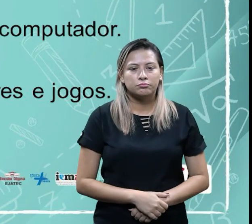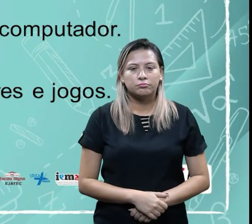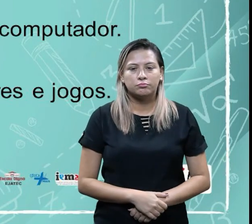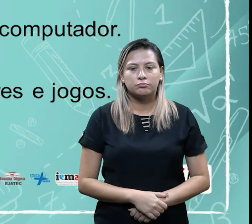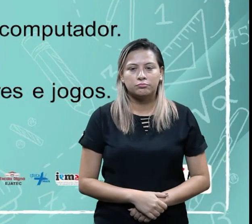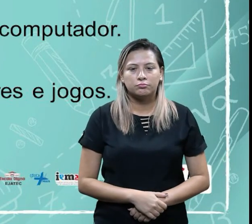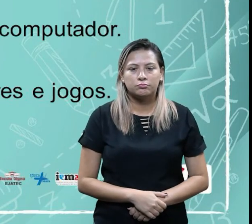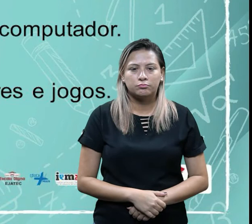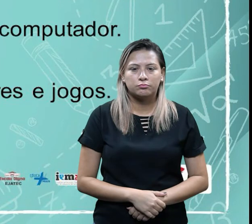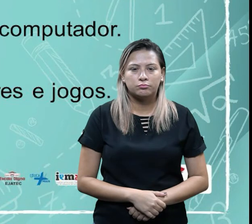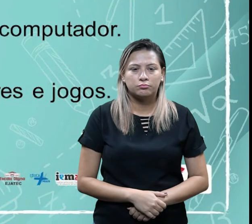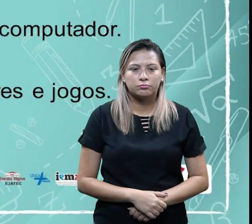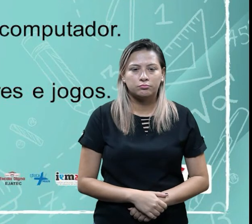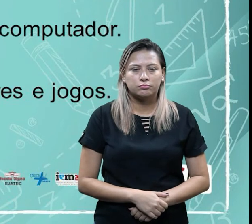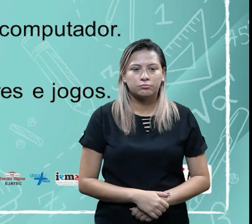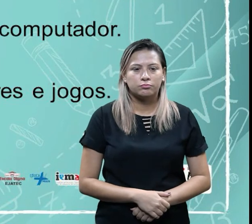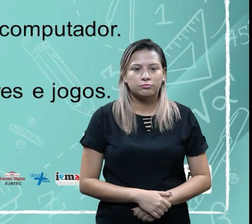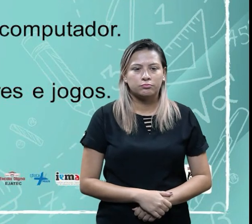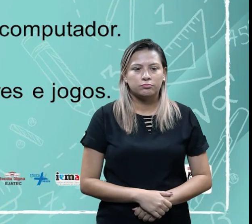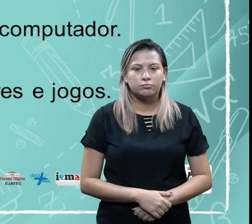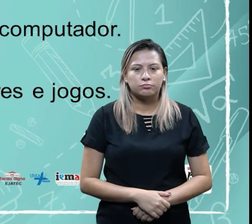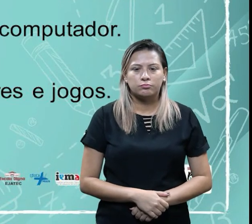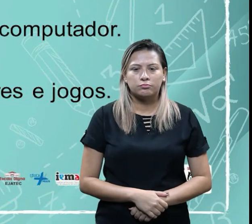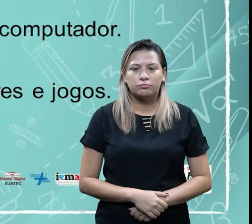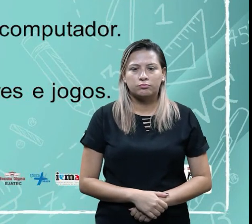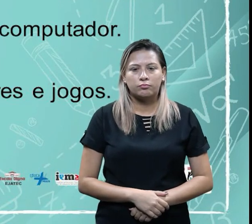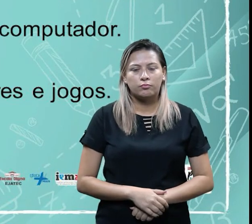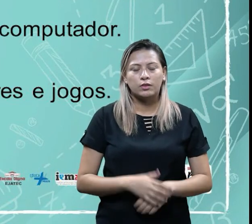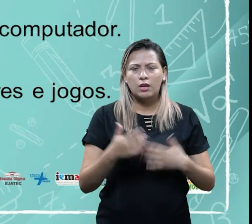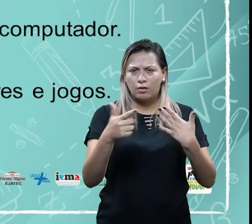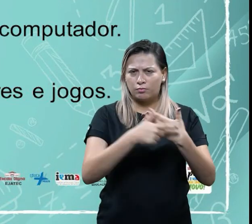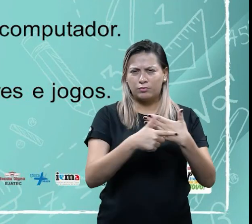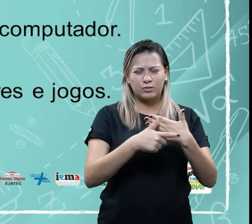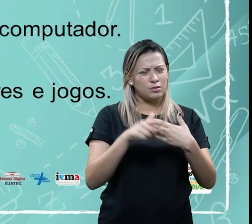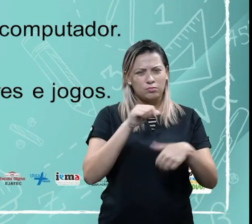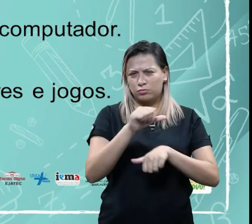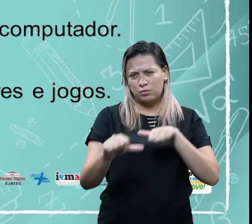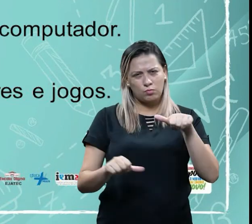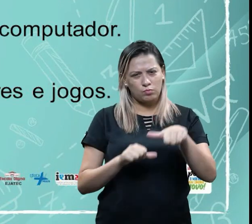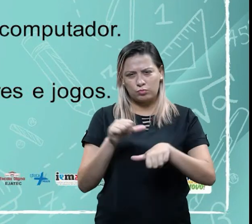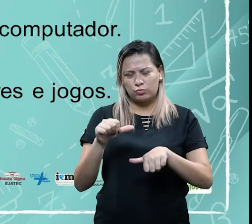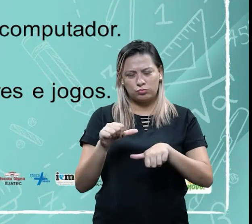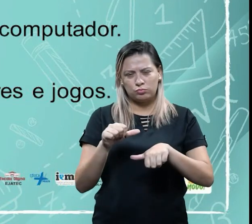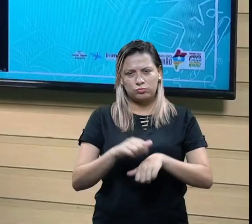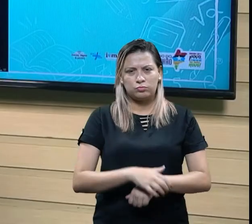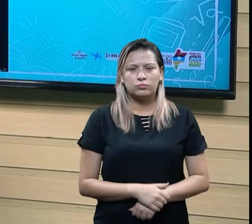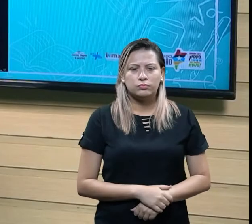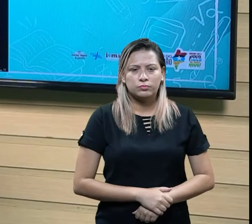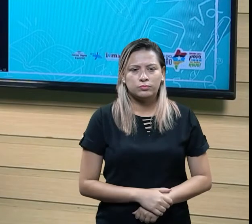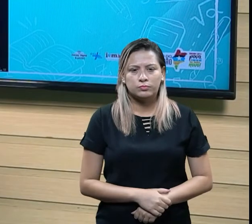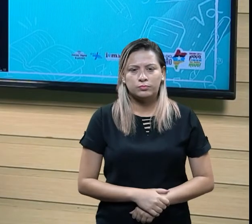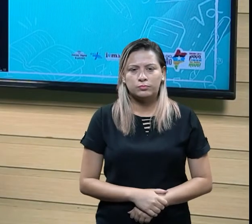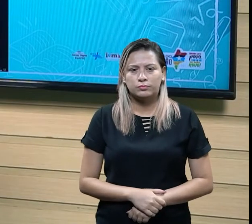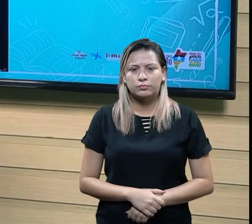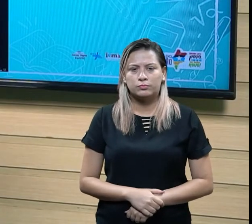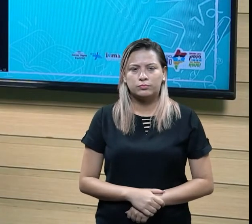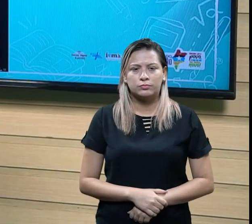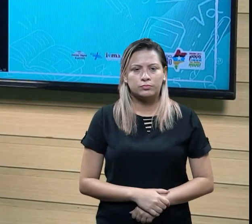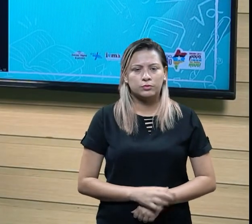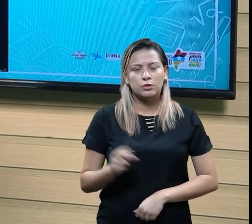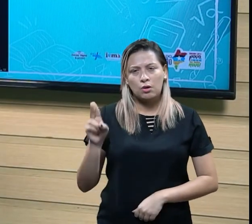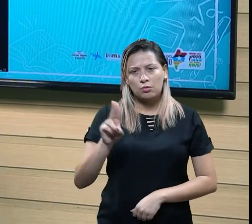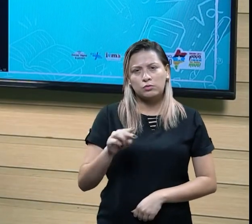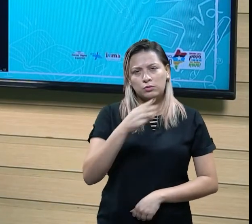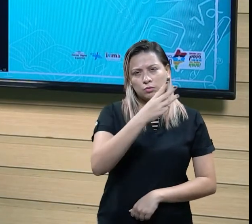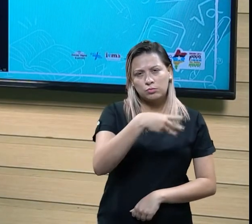Ele vem com esse visual, ele não muda muito com relação à função do Windows 8. Tá? Com a aplicação do